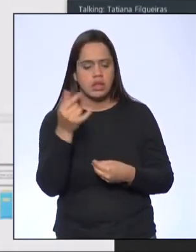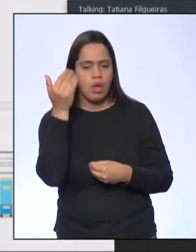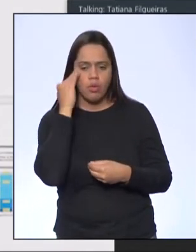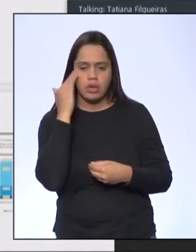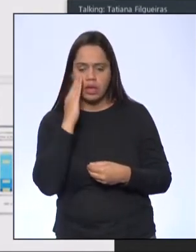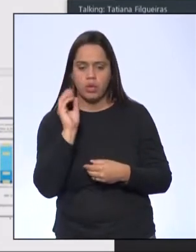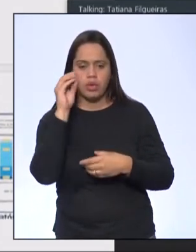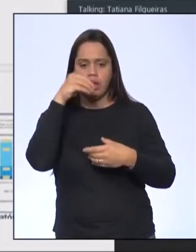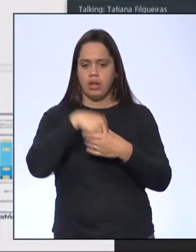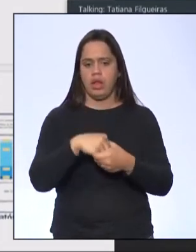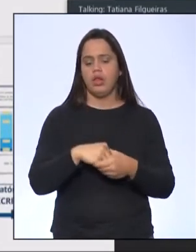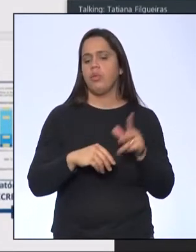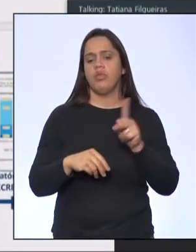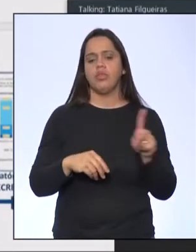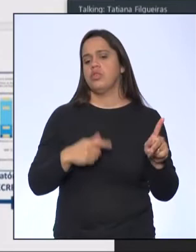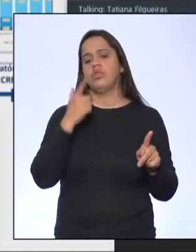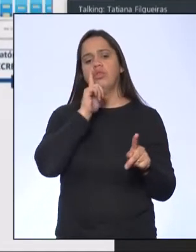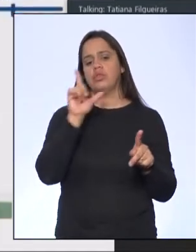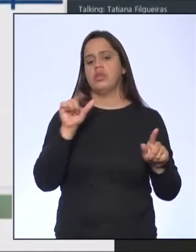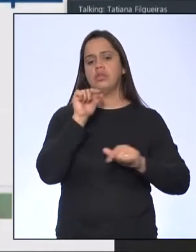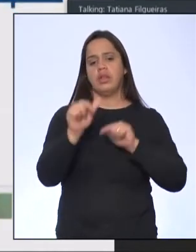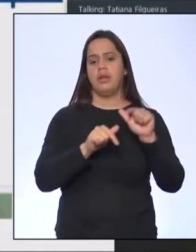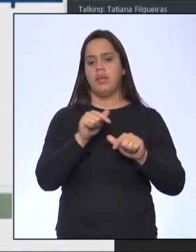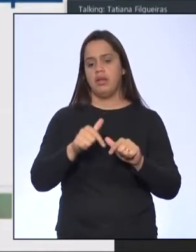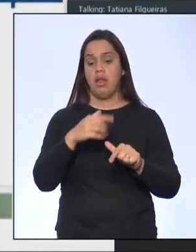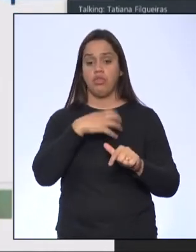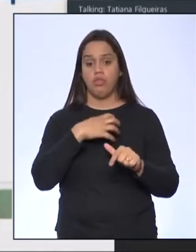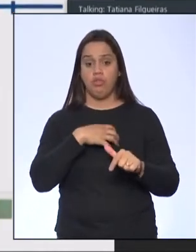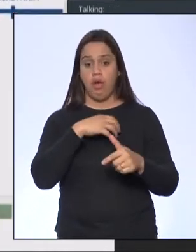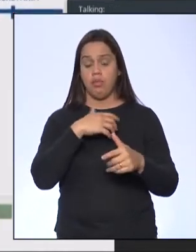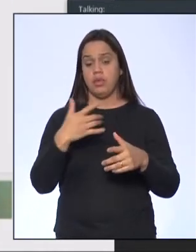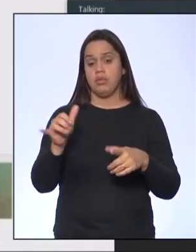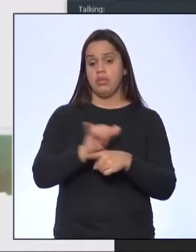não consegue trabalhar de forma explícita, né?